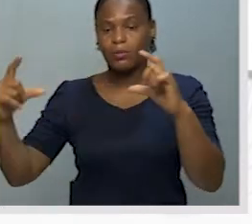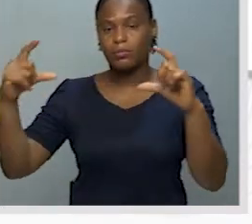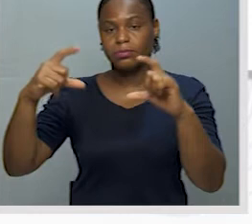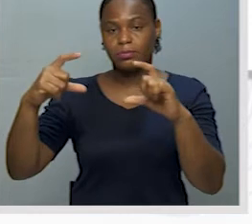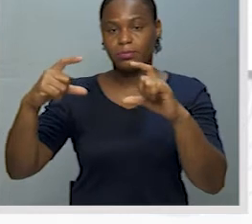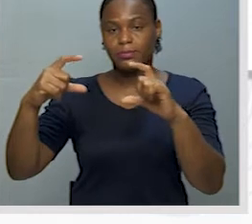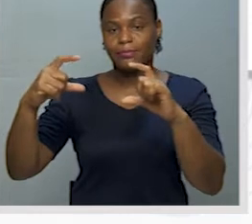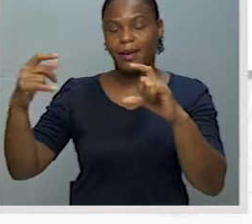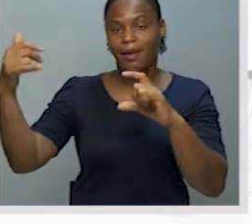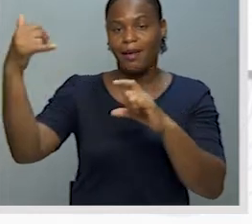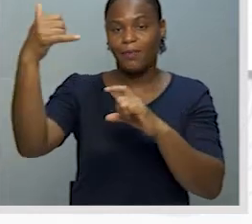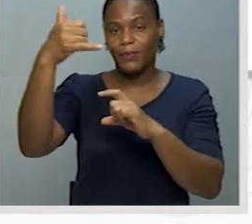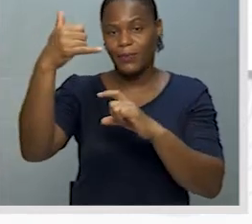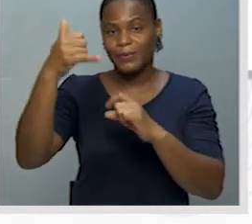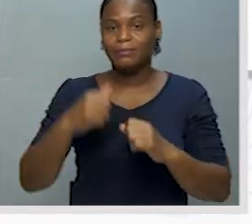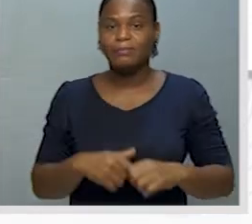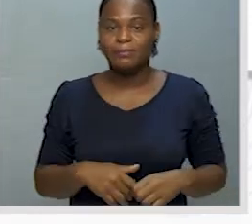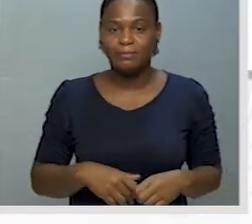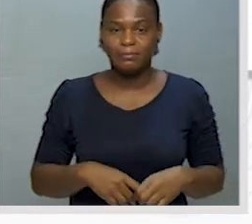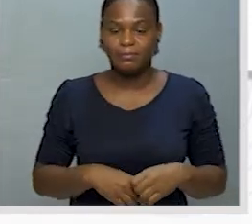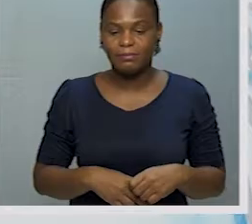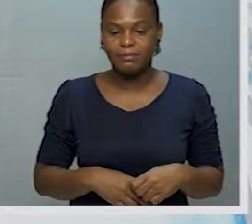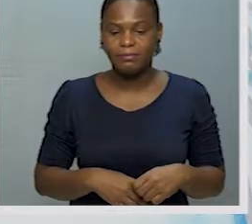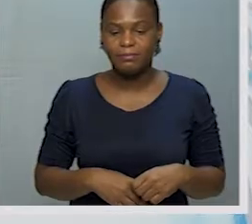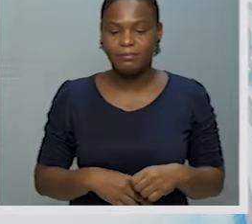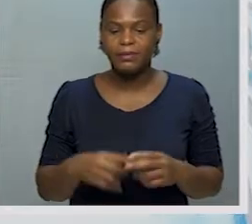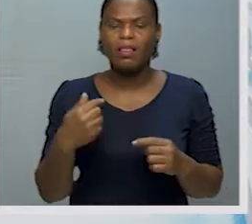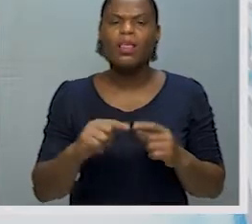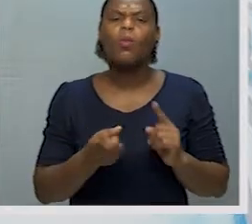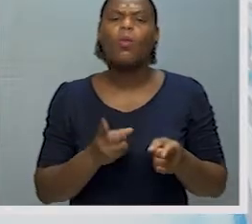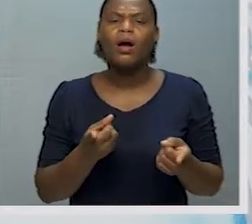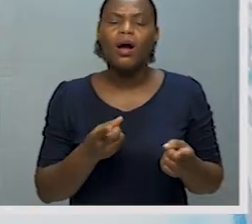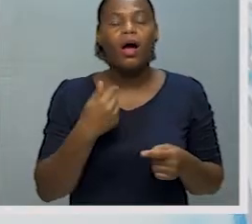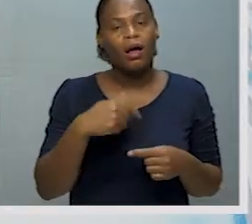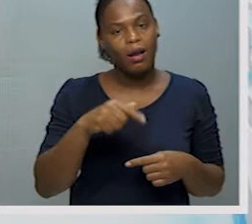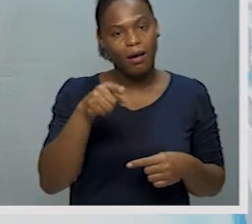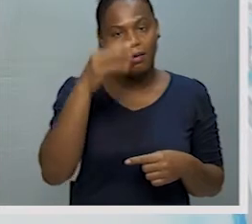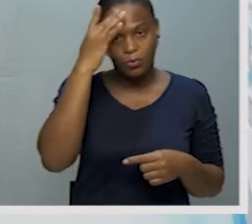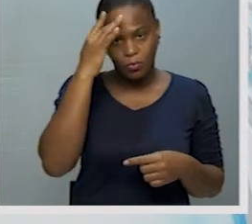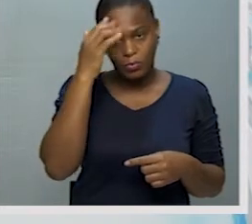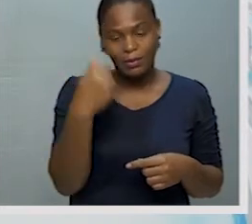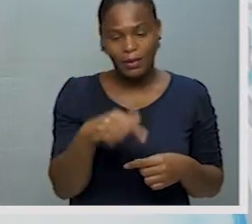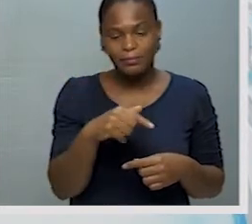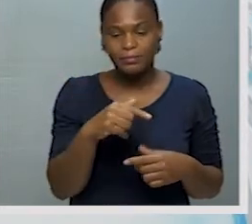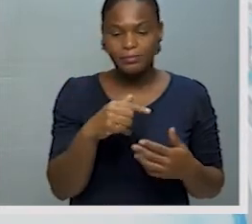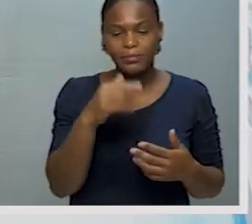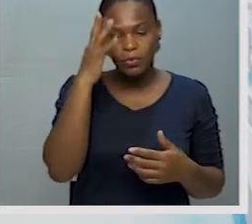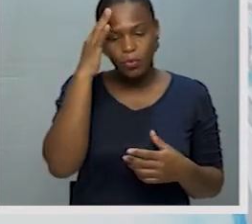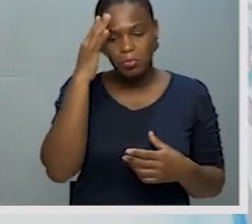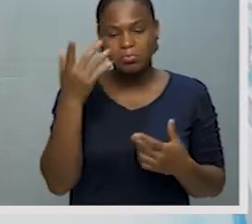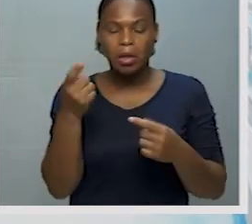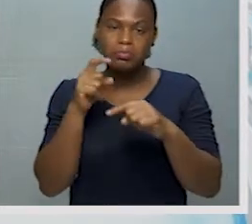1/4, fechar parênteses, elevado a 2. O que é que temos aqui? Temos números, não é?